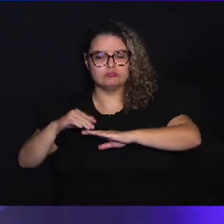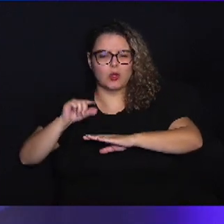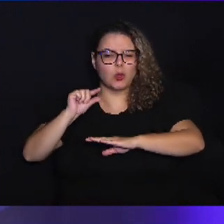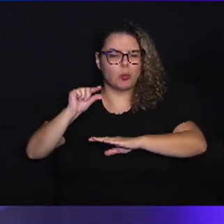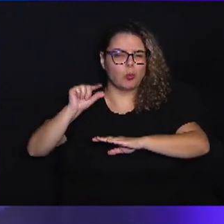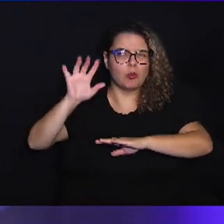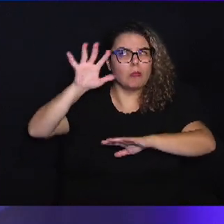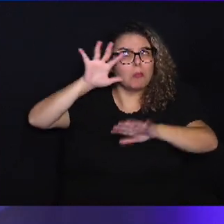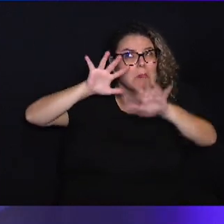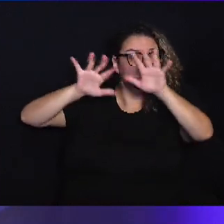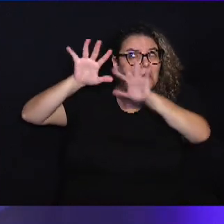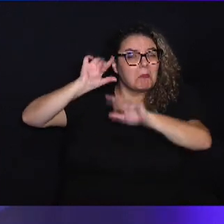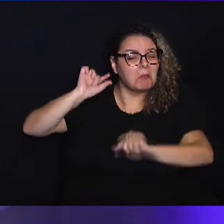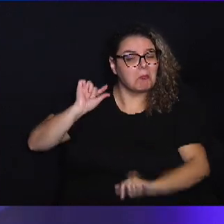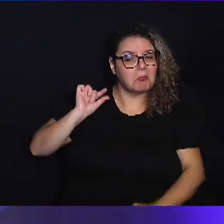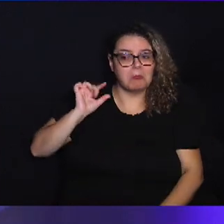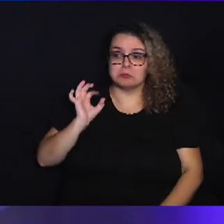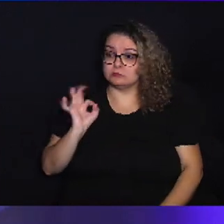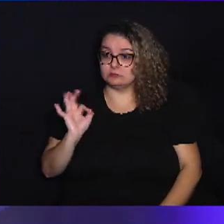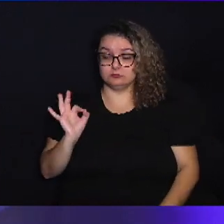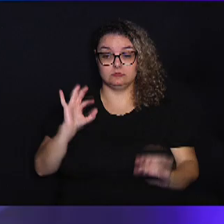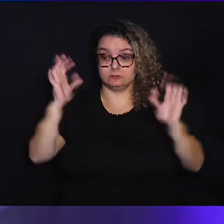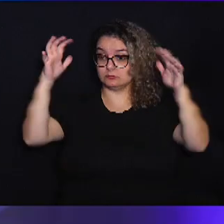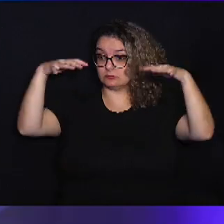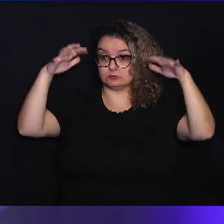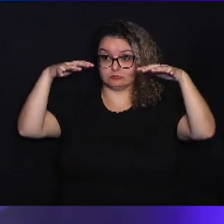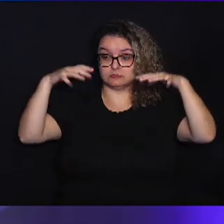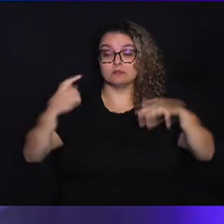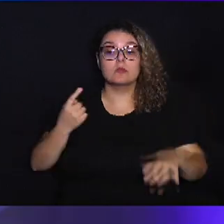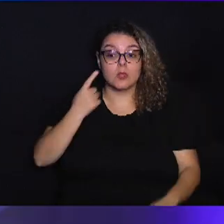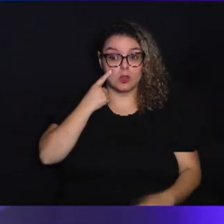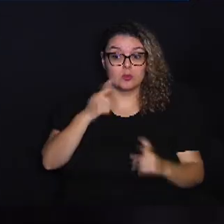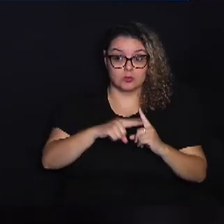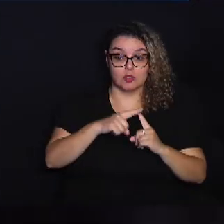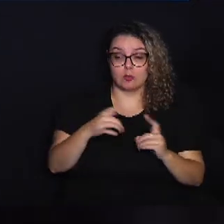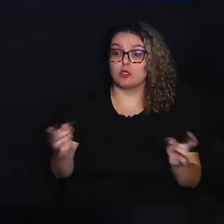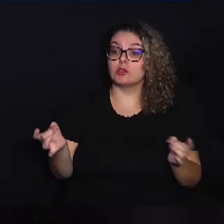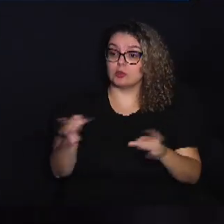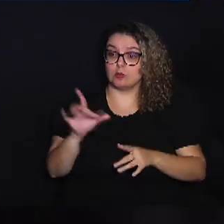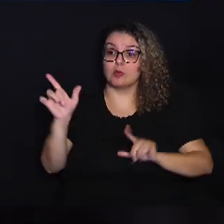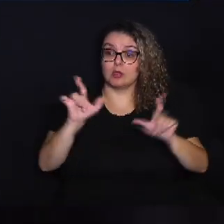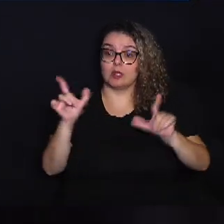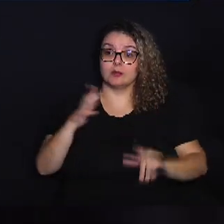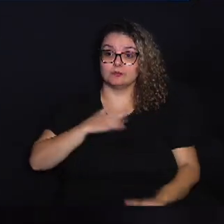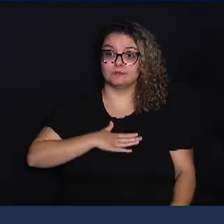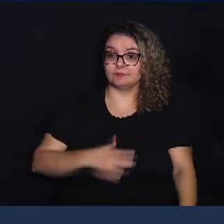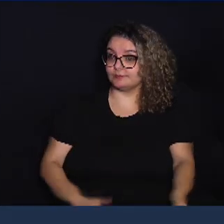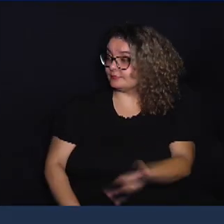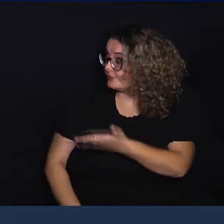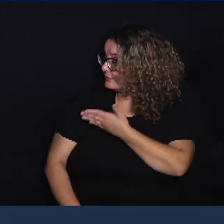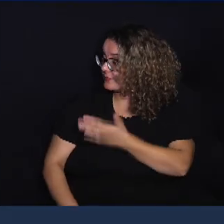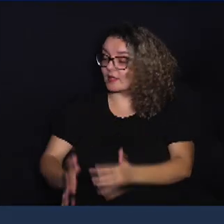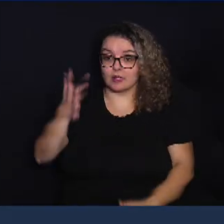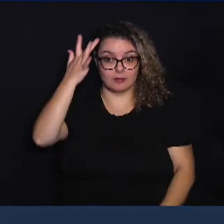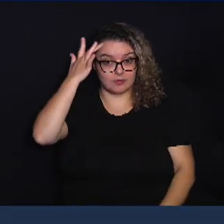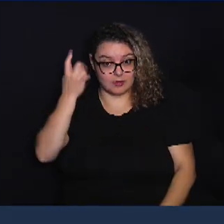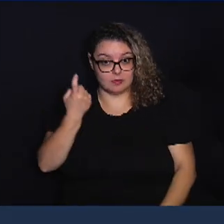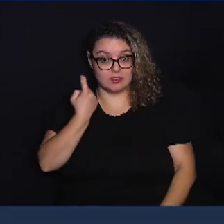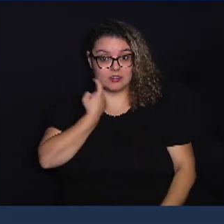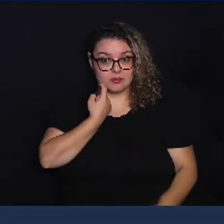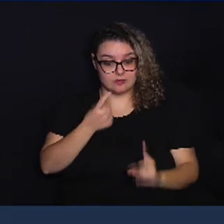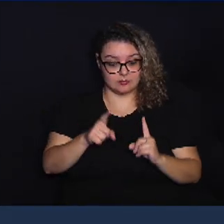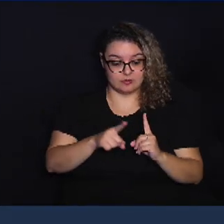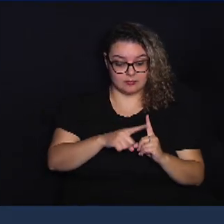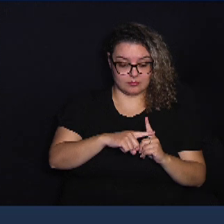pouca nebulosidade e nada de chuva. Vamos às temperaturas, porque elas já estão aqui na minha tela. Para amanhã, sexta-feira, então, é